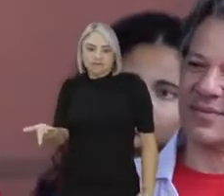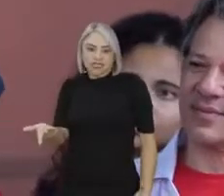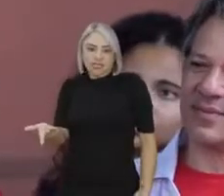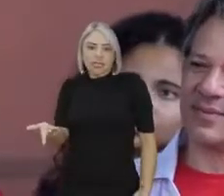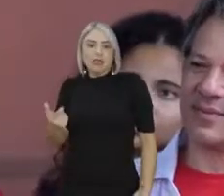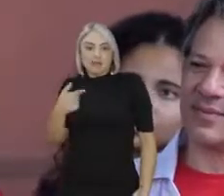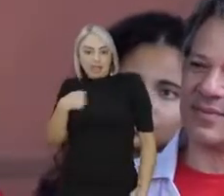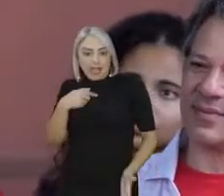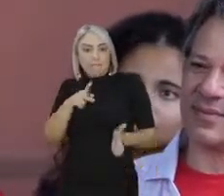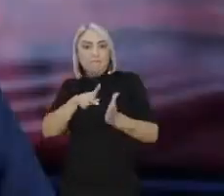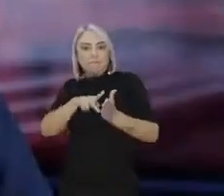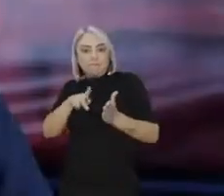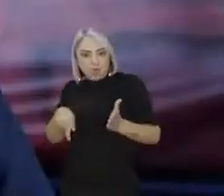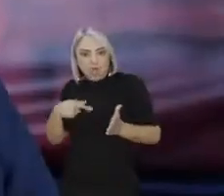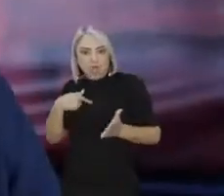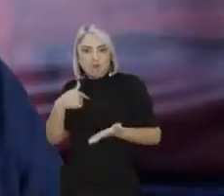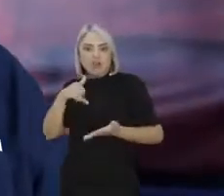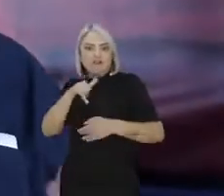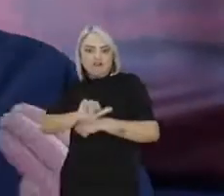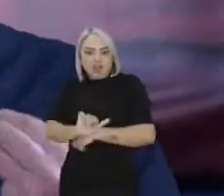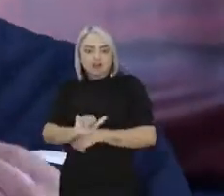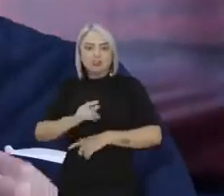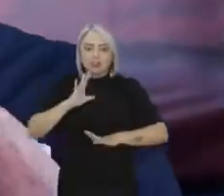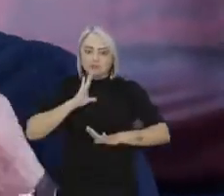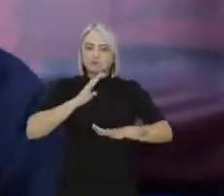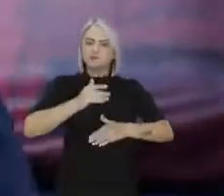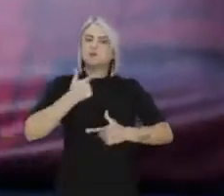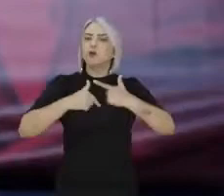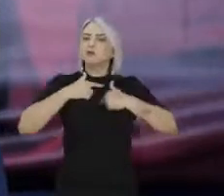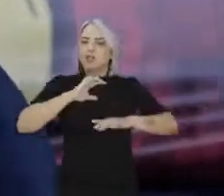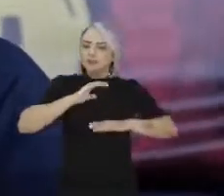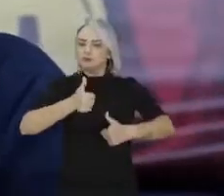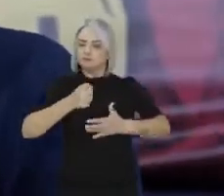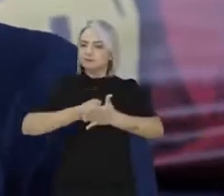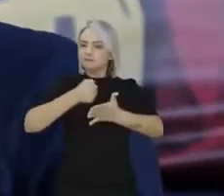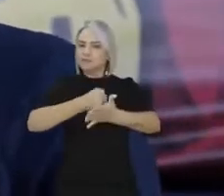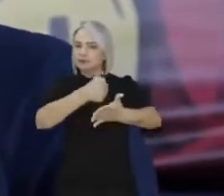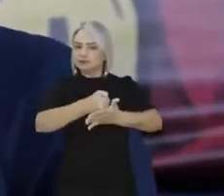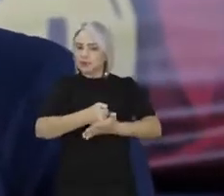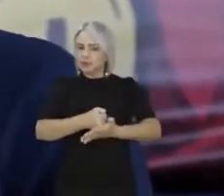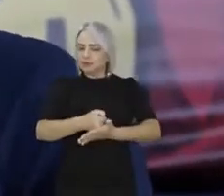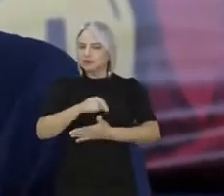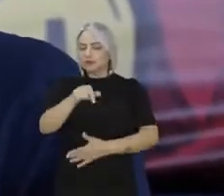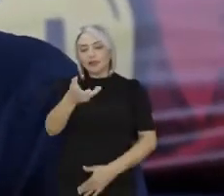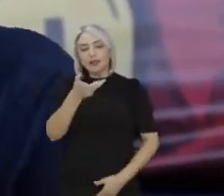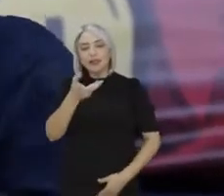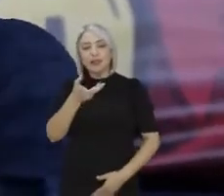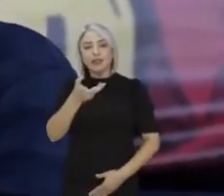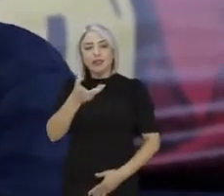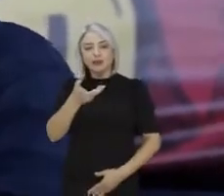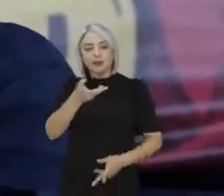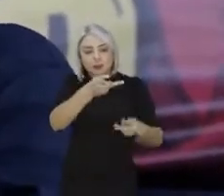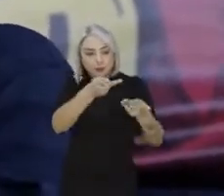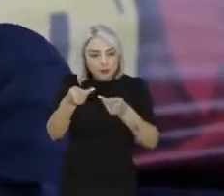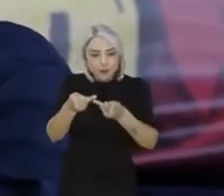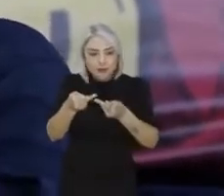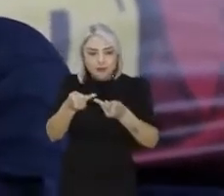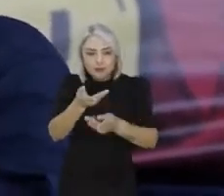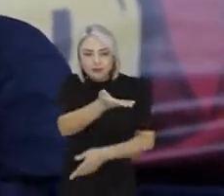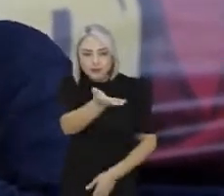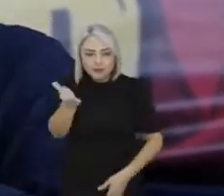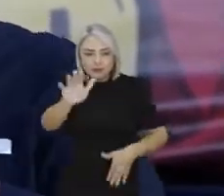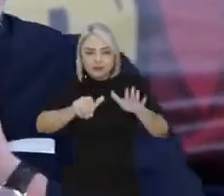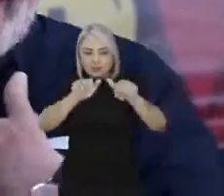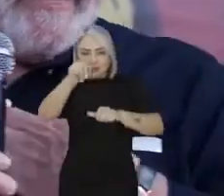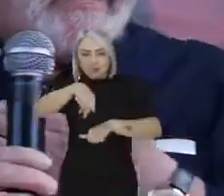que a gente tem que ter para lutar. Então, eu queria fazer um chamamento a vocês. Esse país,